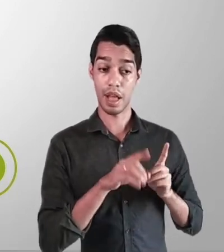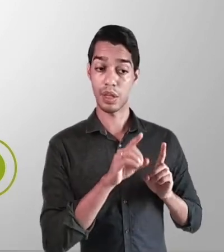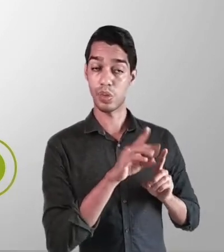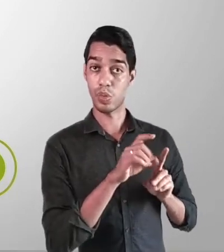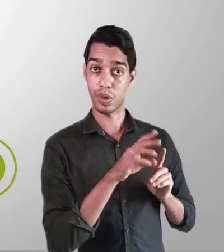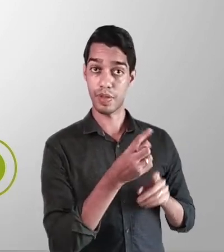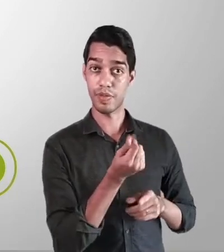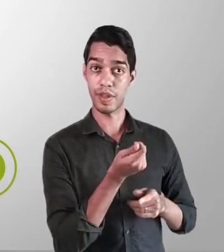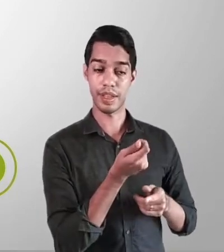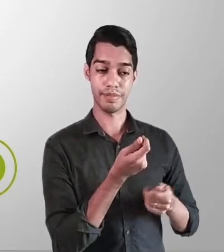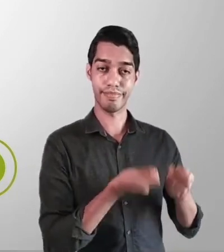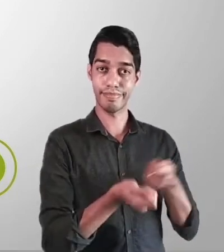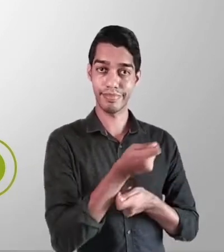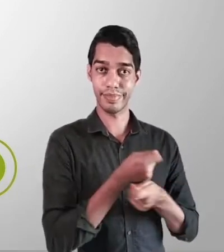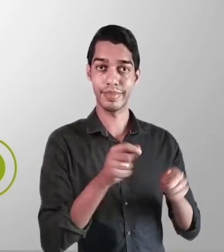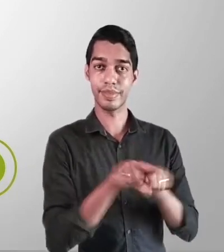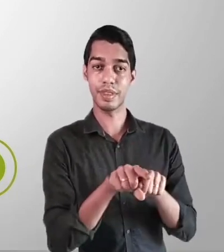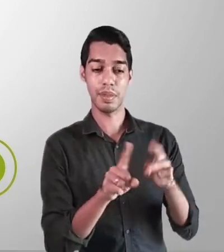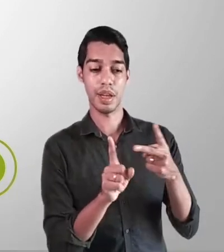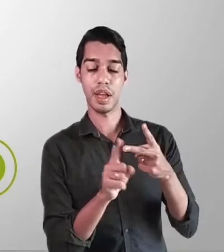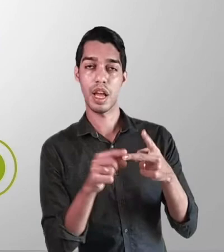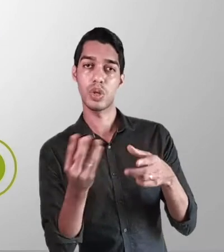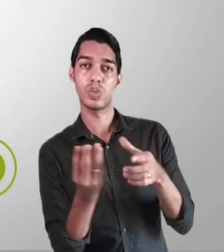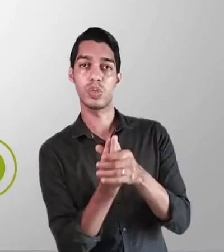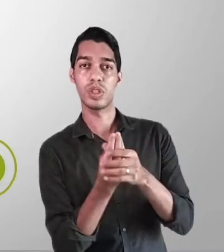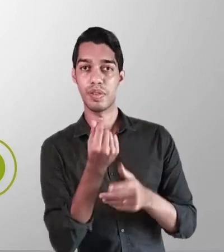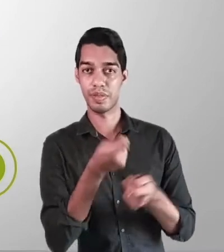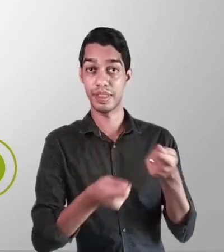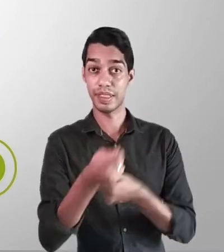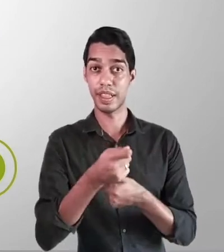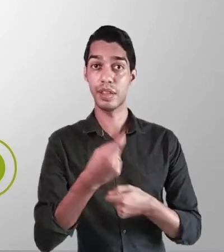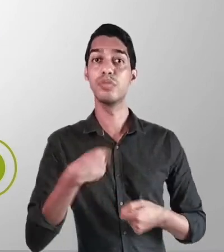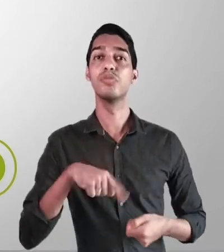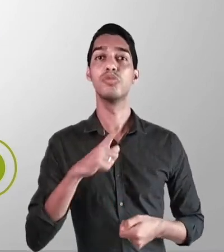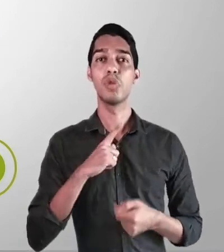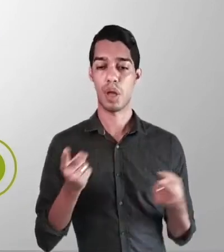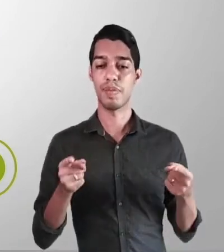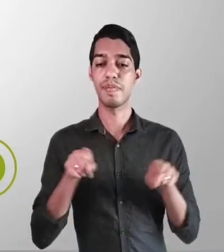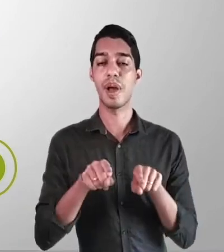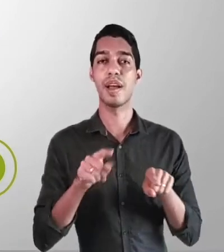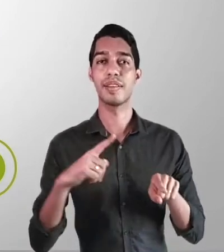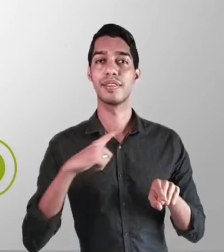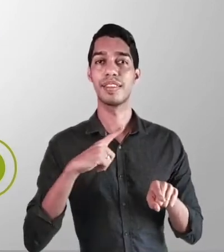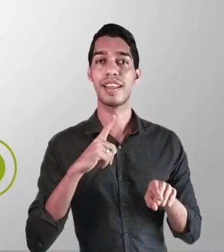nós iniciamos um movimento para ampliar ainda mais esse impacto